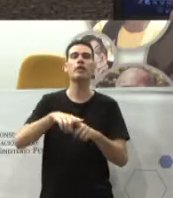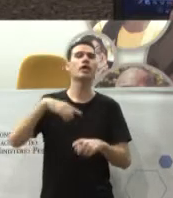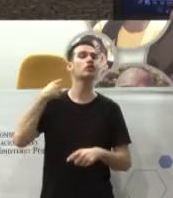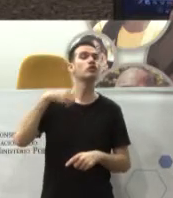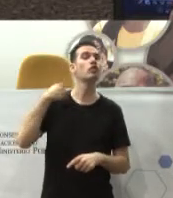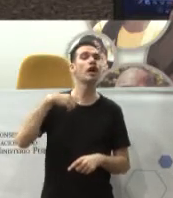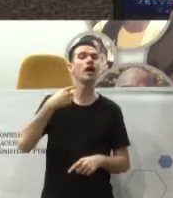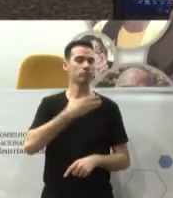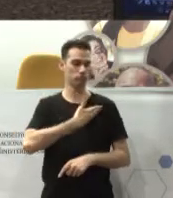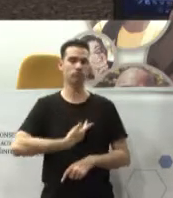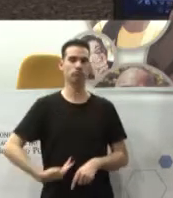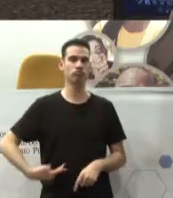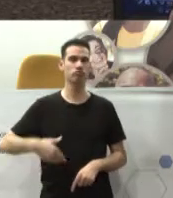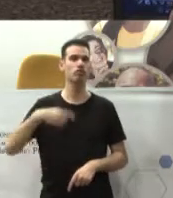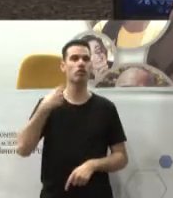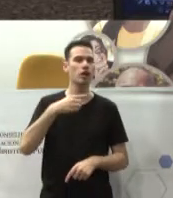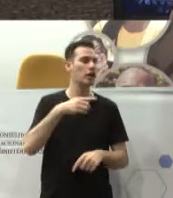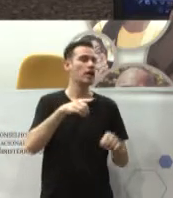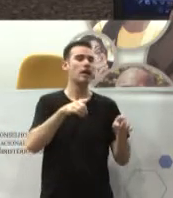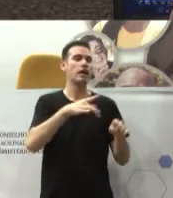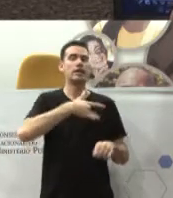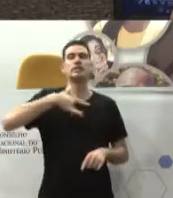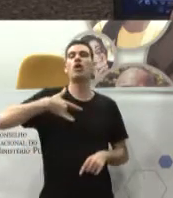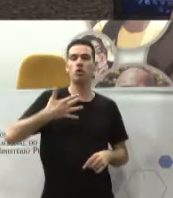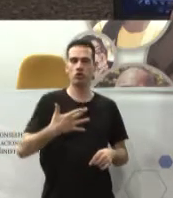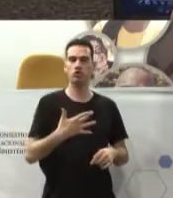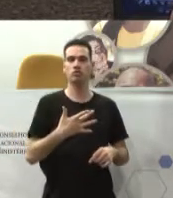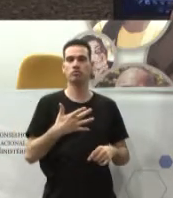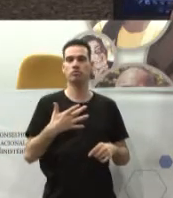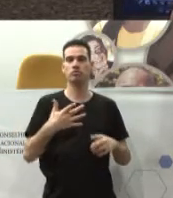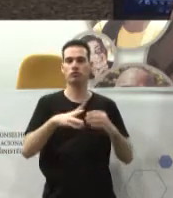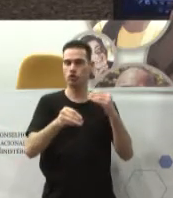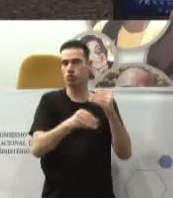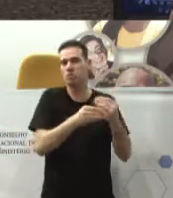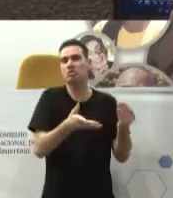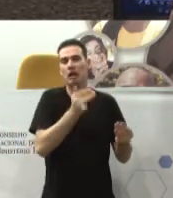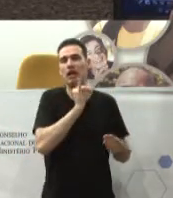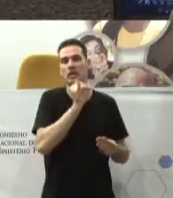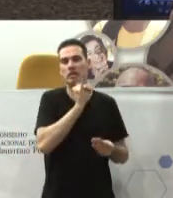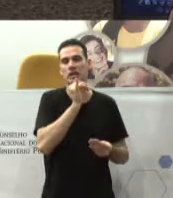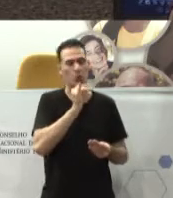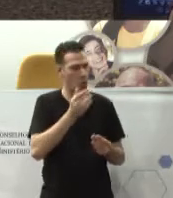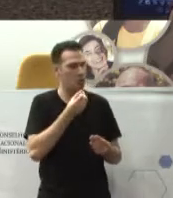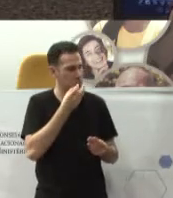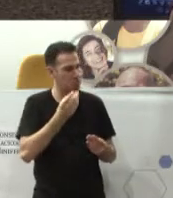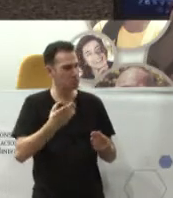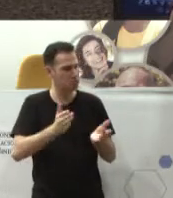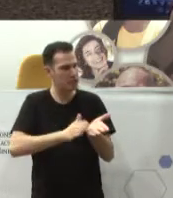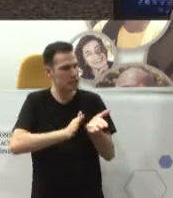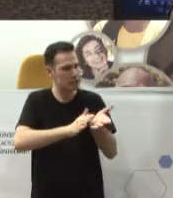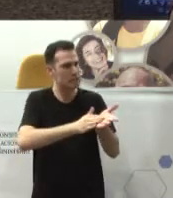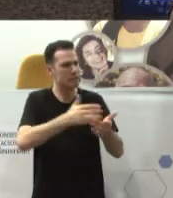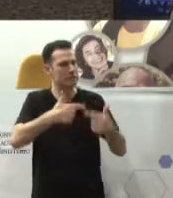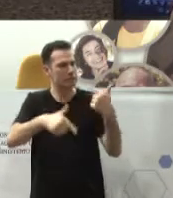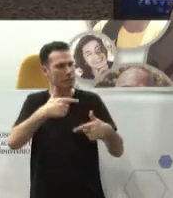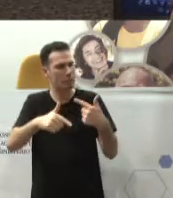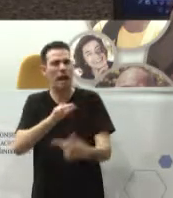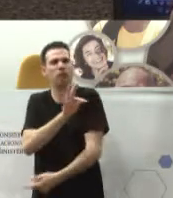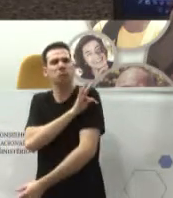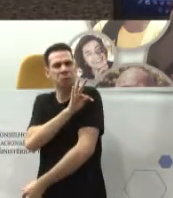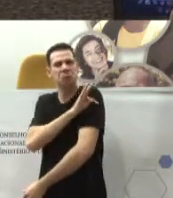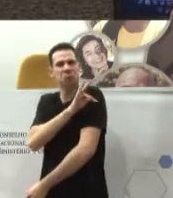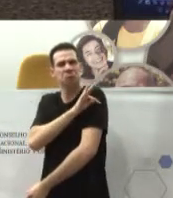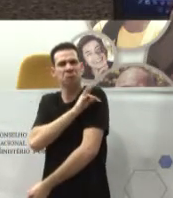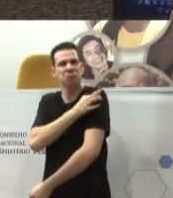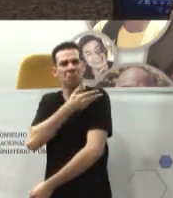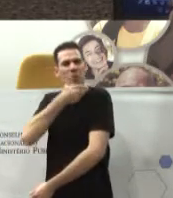públicos, como os advogados da saúde suplementar, têm elogiado as decisões dos magistrados pela qualidade técnica, que tem melhorado